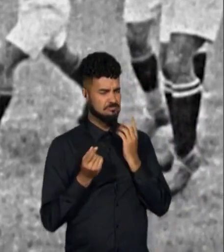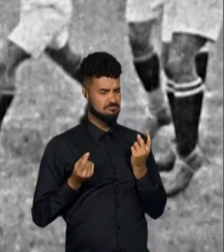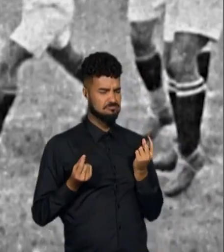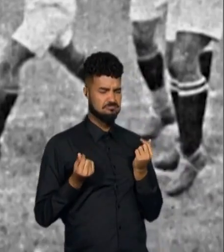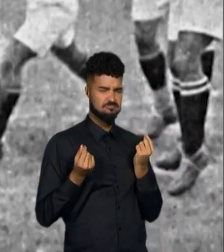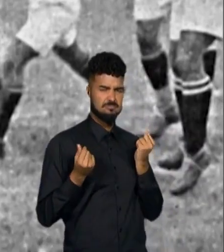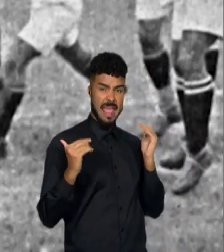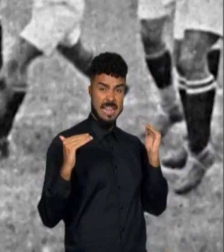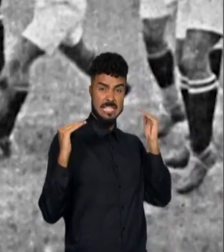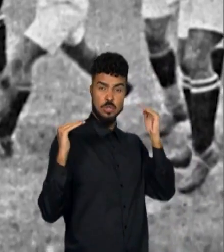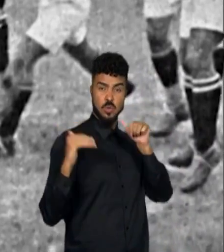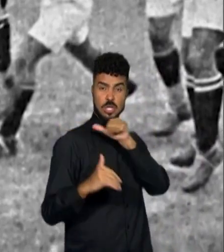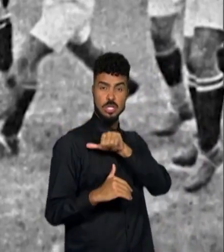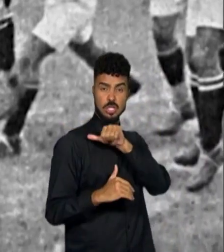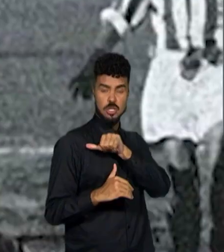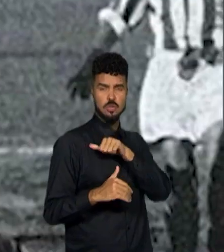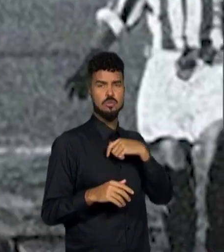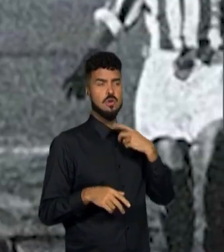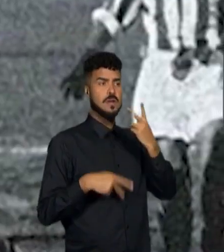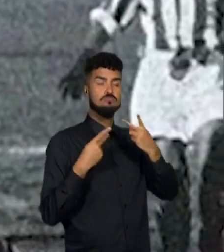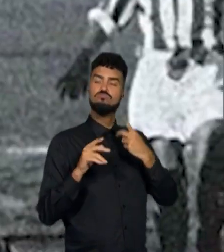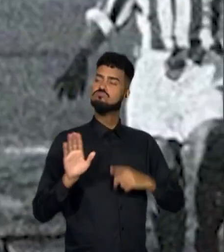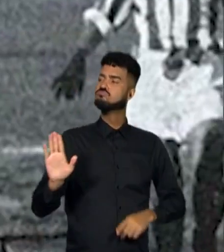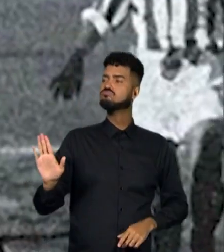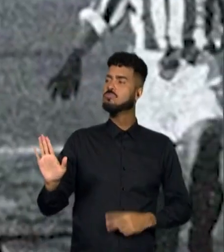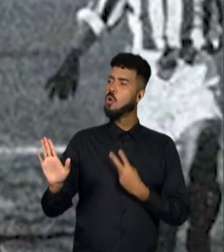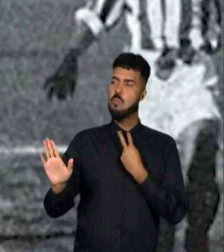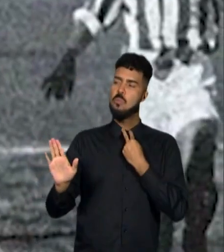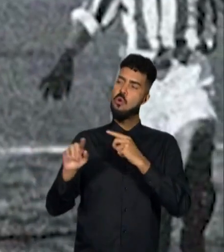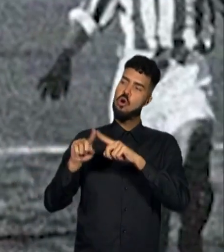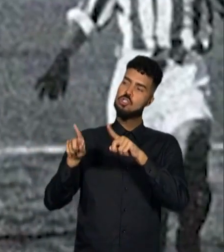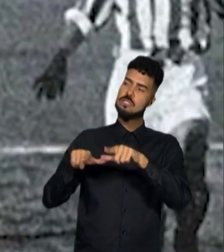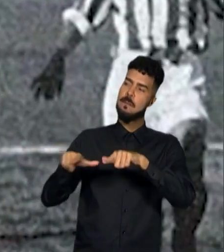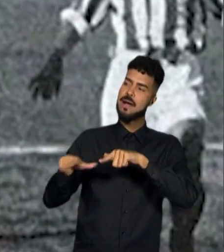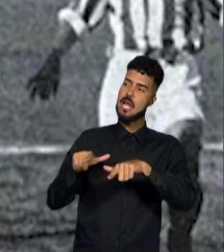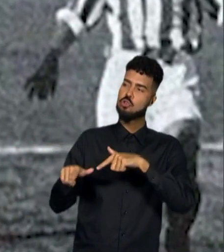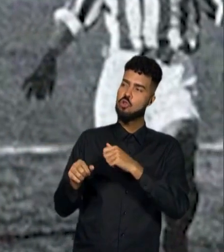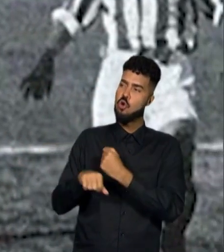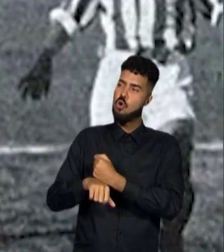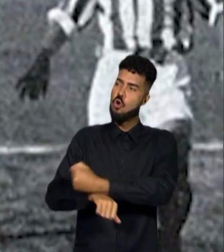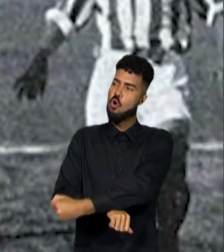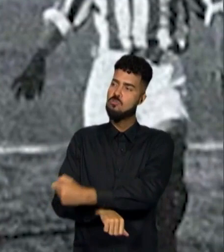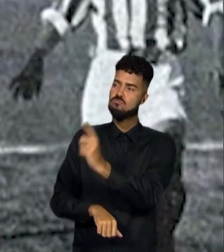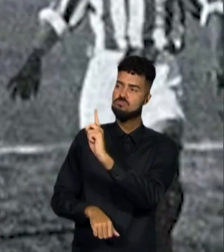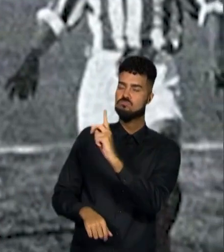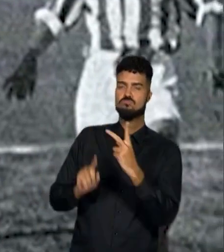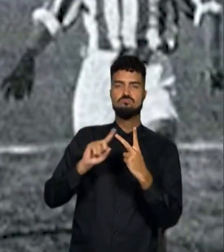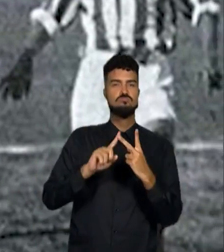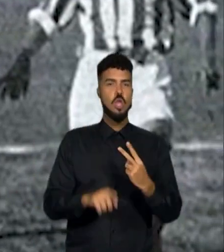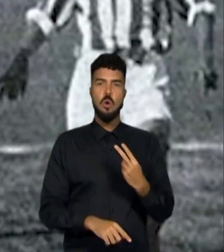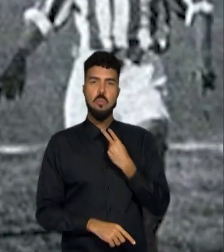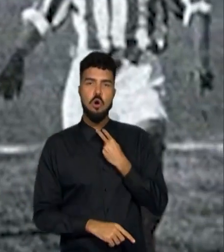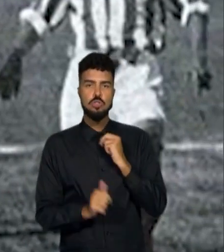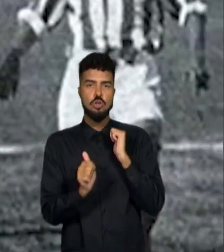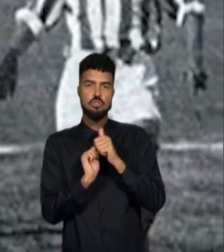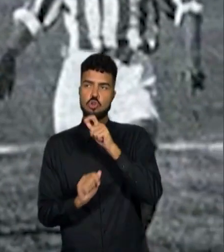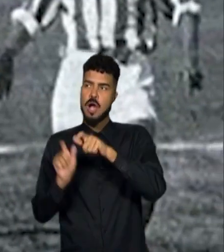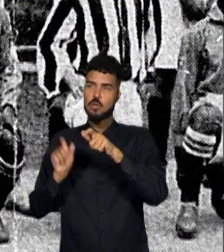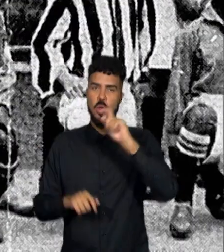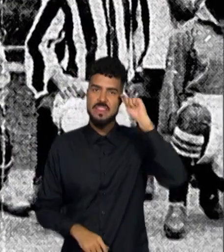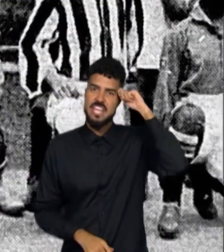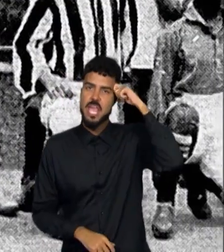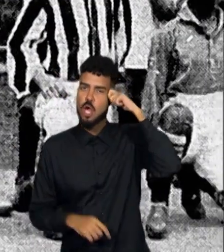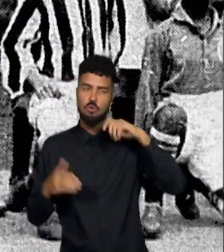que vão poder recortar e dizer aqui não pode entrar trabalhador braçal, aqui não pode entrar jogador